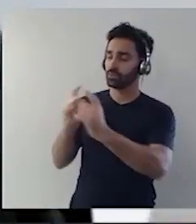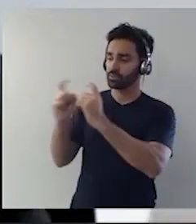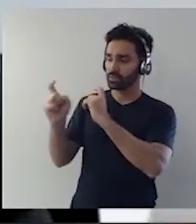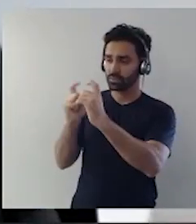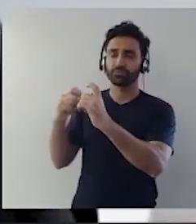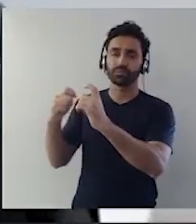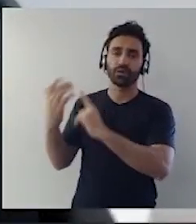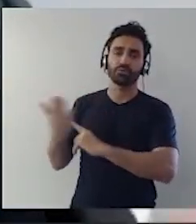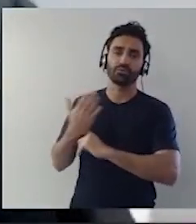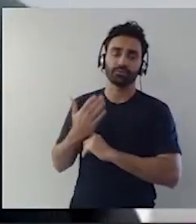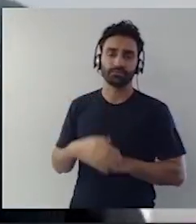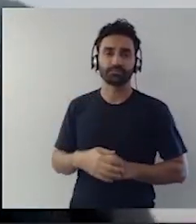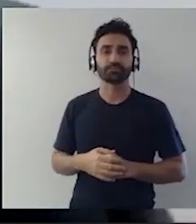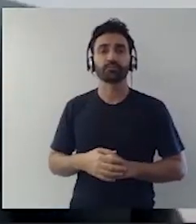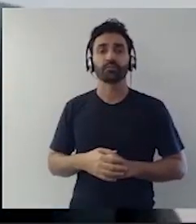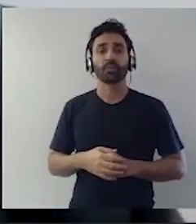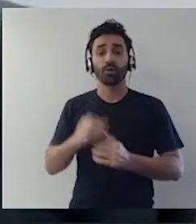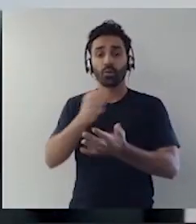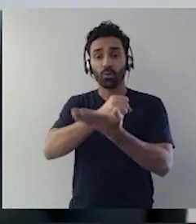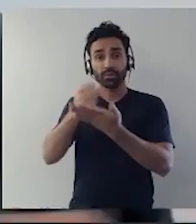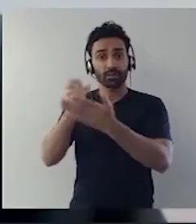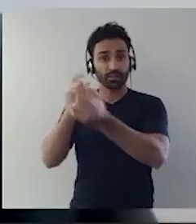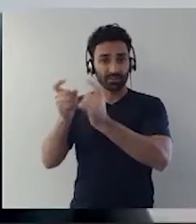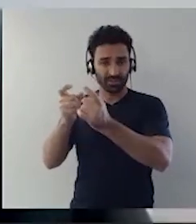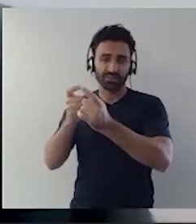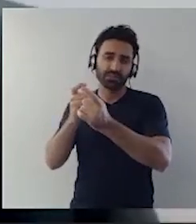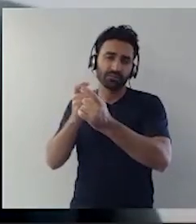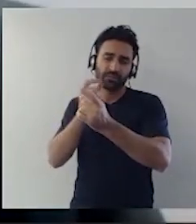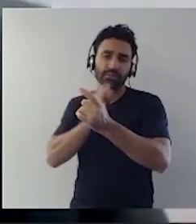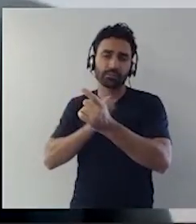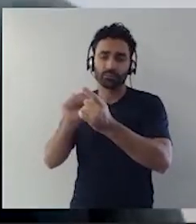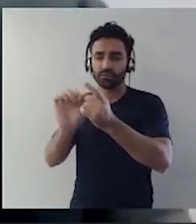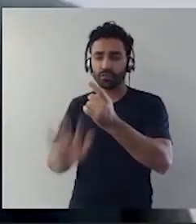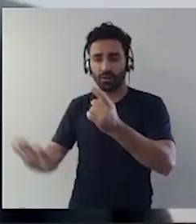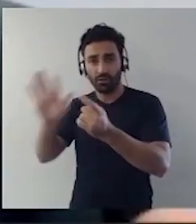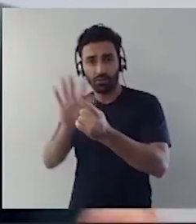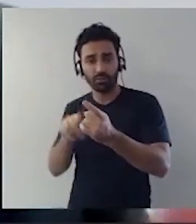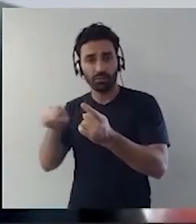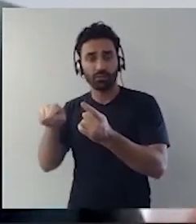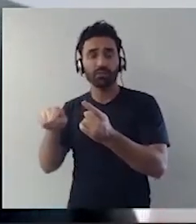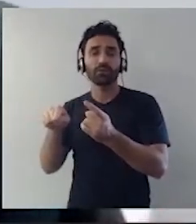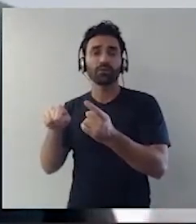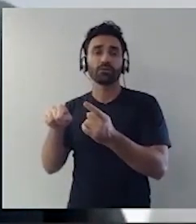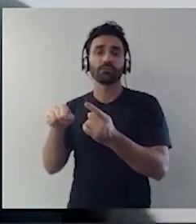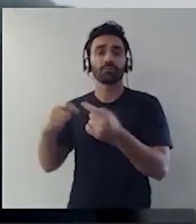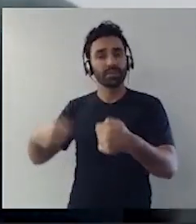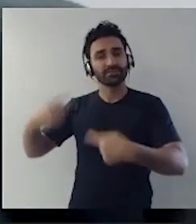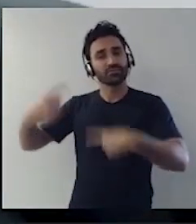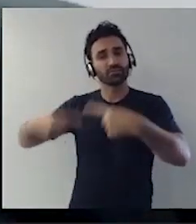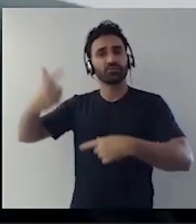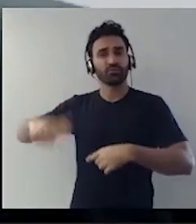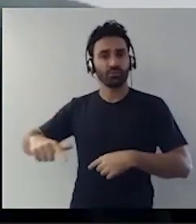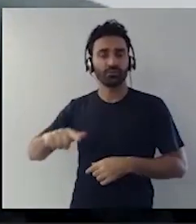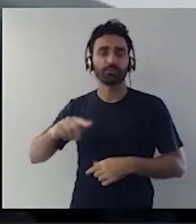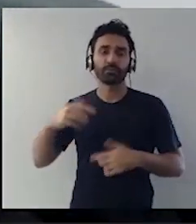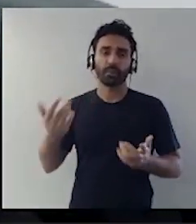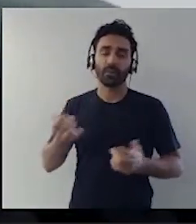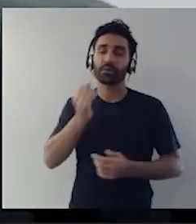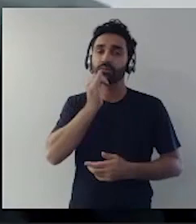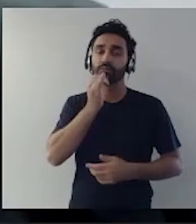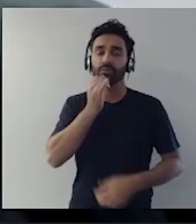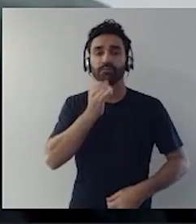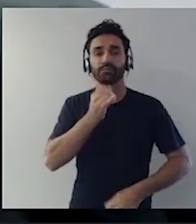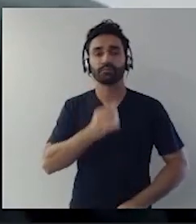desse debate. Os próprios contratos administrativos em geral, professor Fábio Osório, nós precisamos rediscutir. Por exemplo,